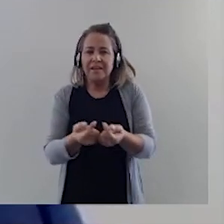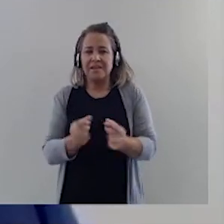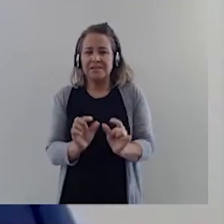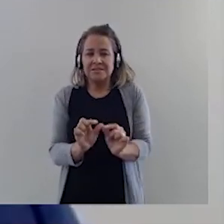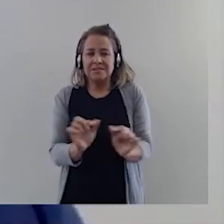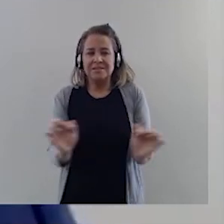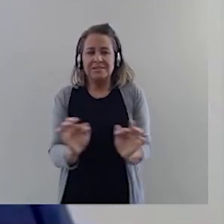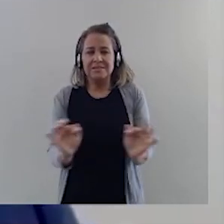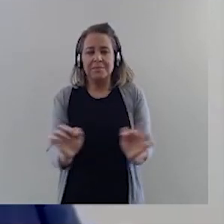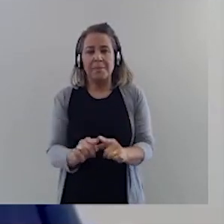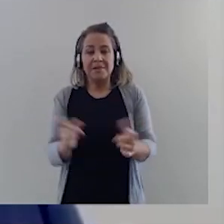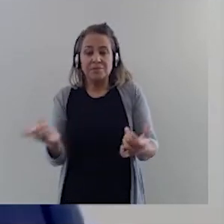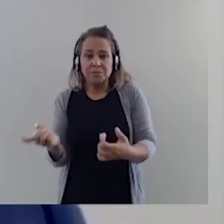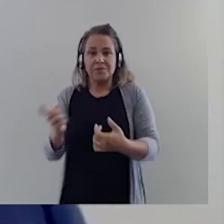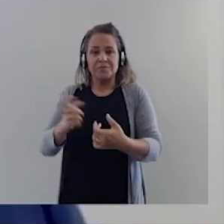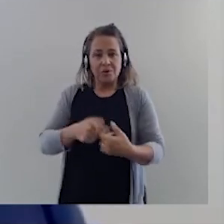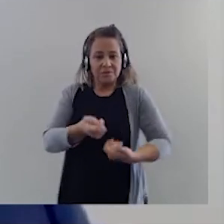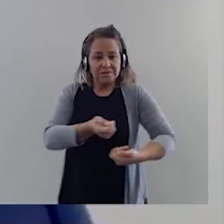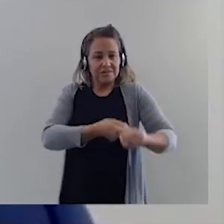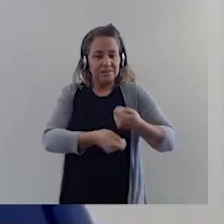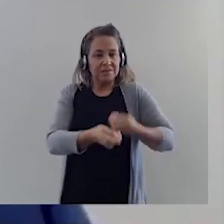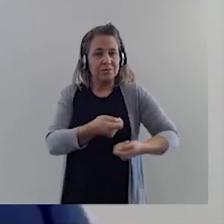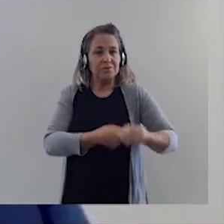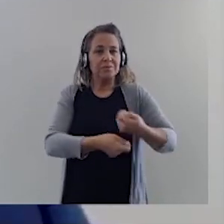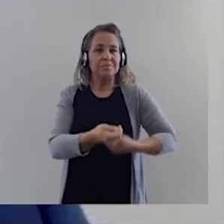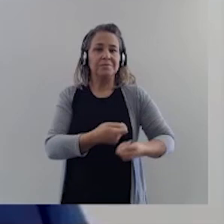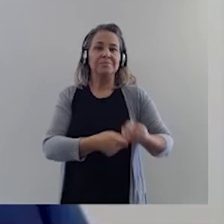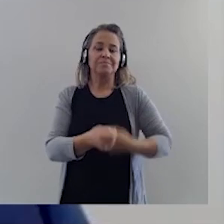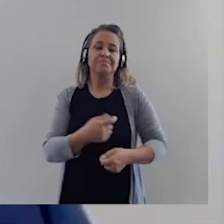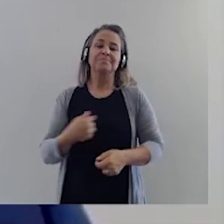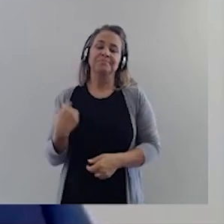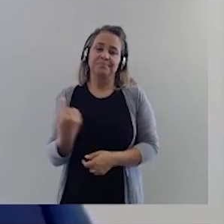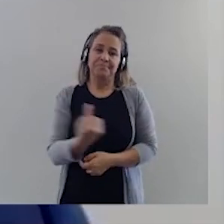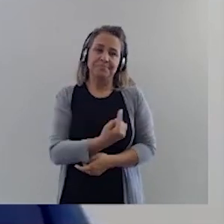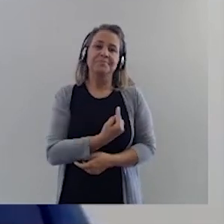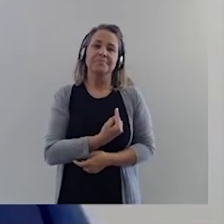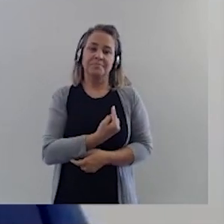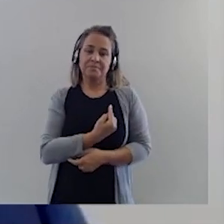mas uma retomada da economia em que nós